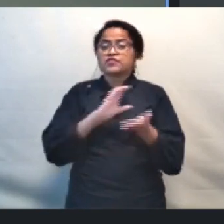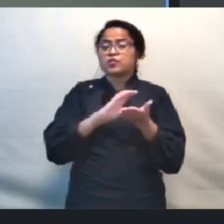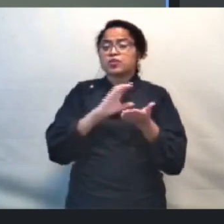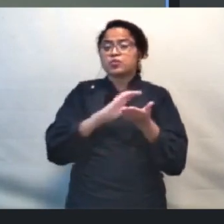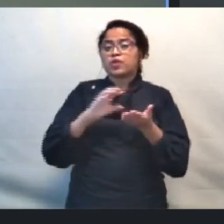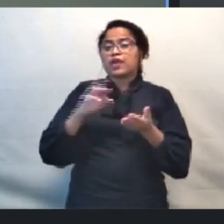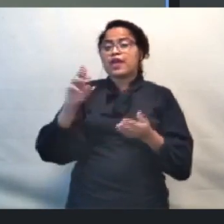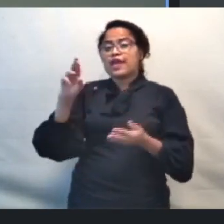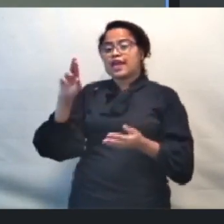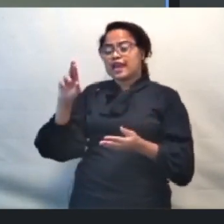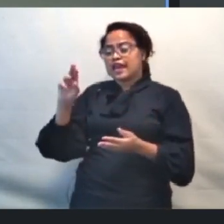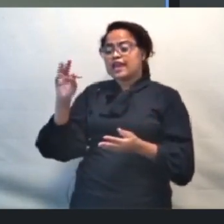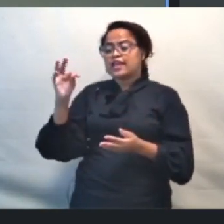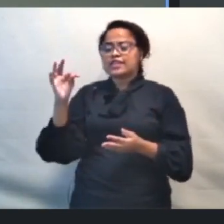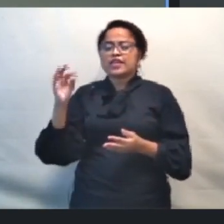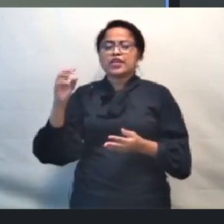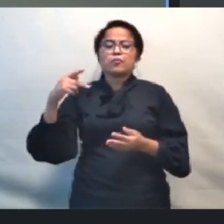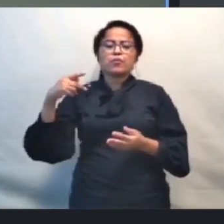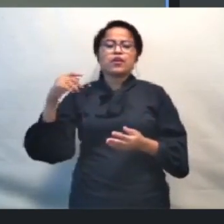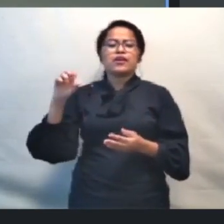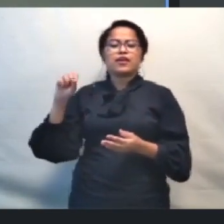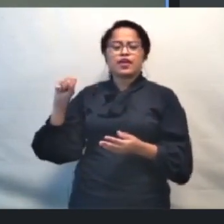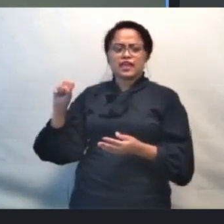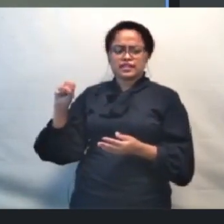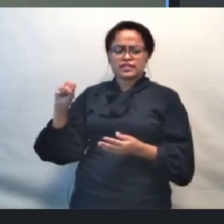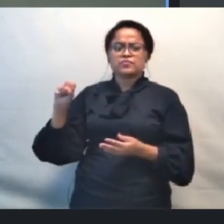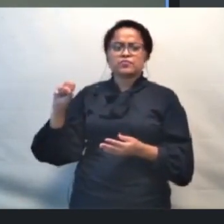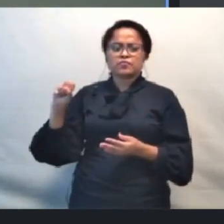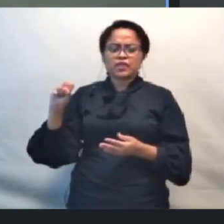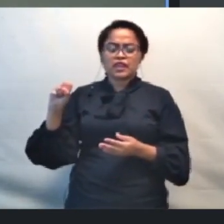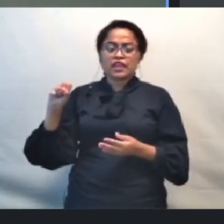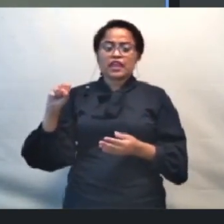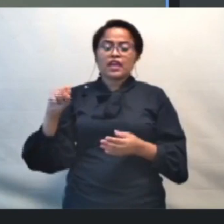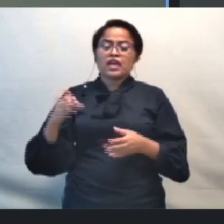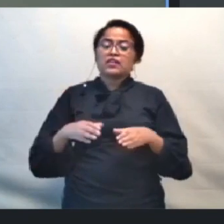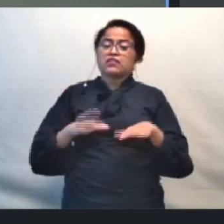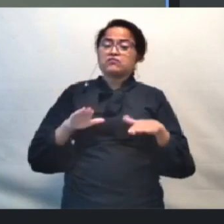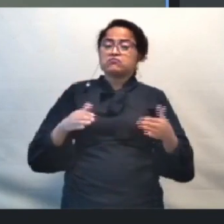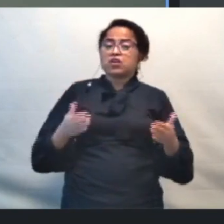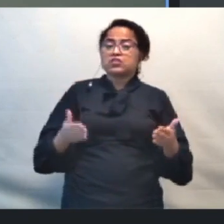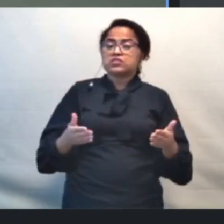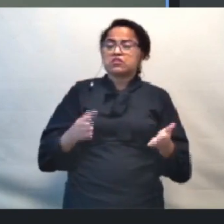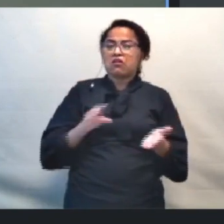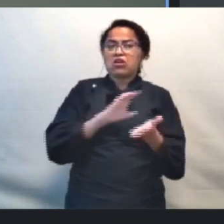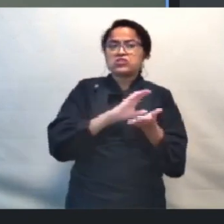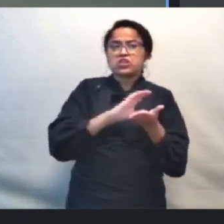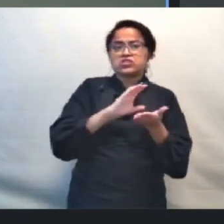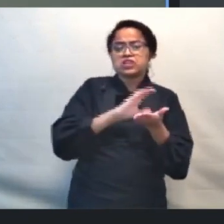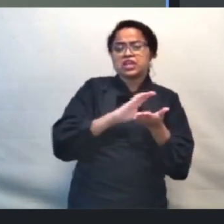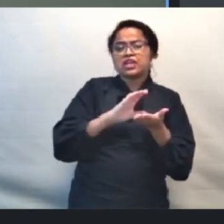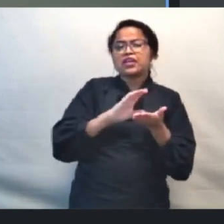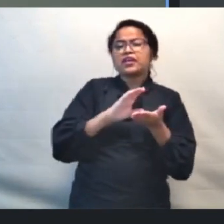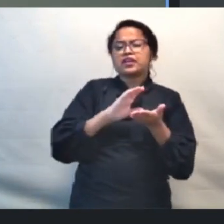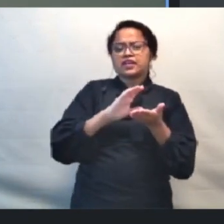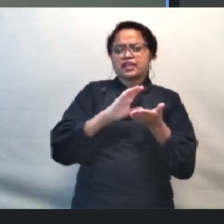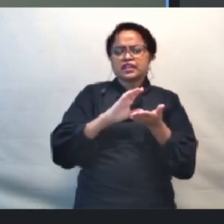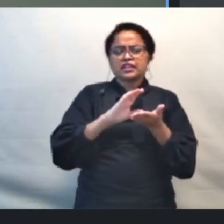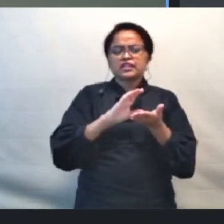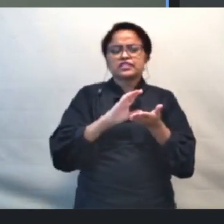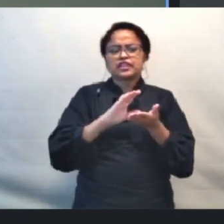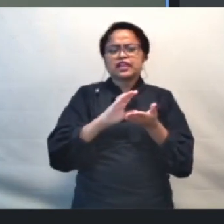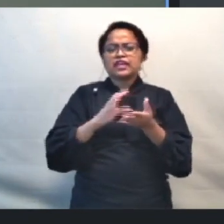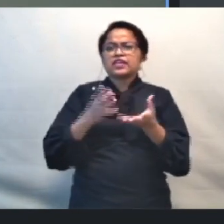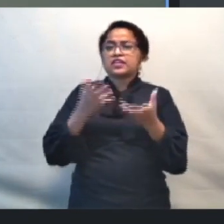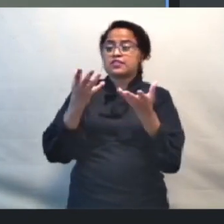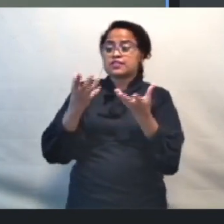o regime próprio de previdência social, né? Então, as receitas que a previdência recebeu, né, as receitas que eles